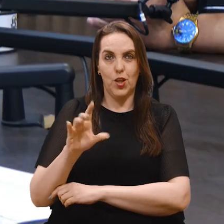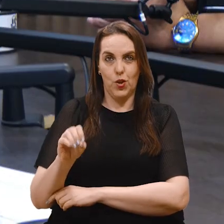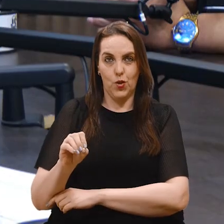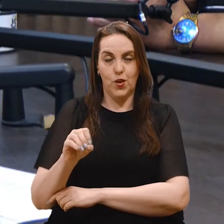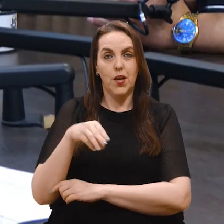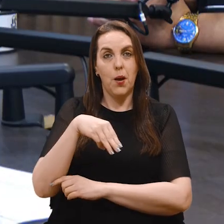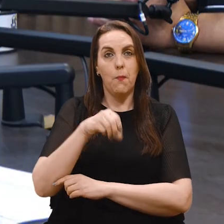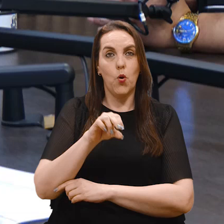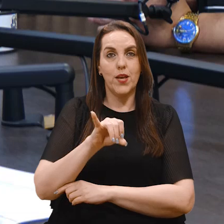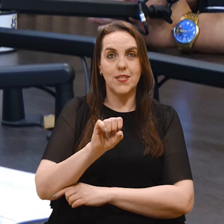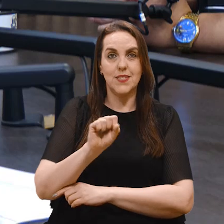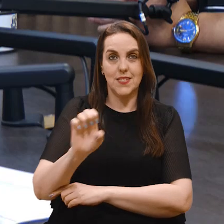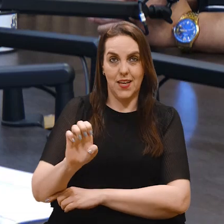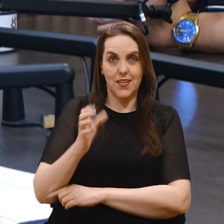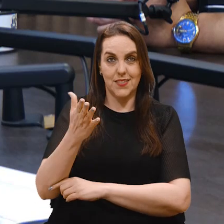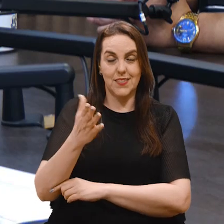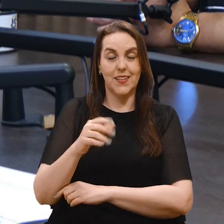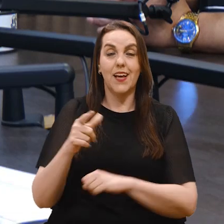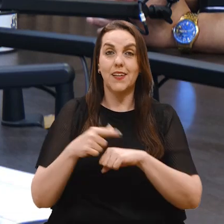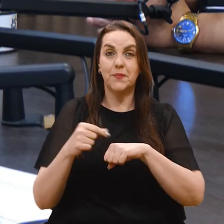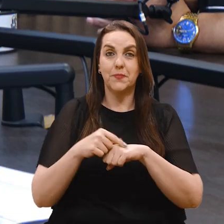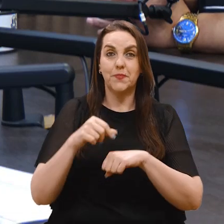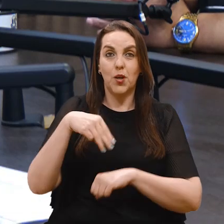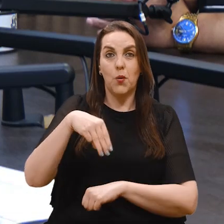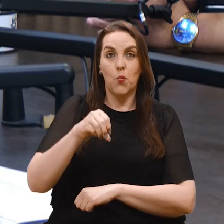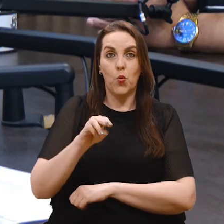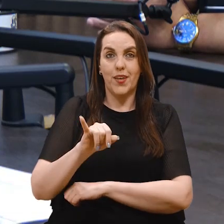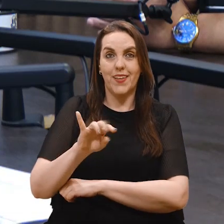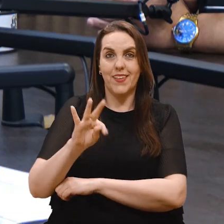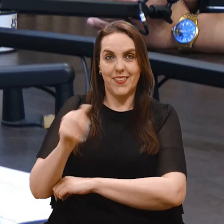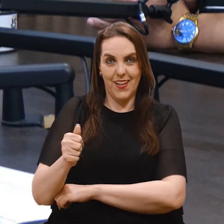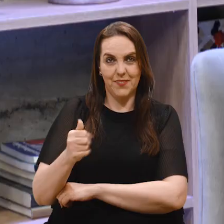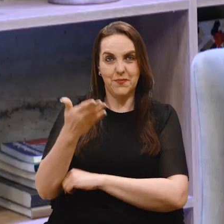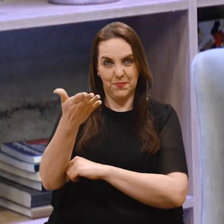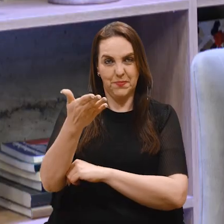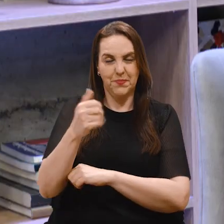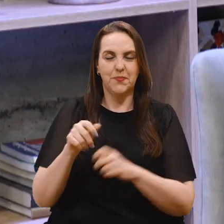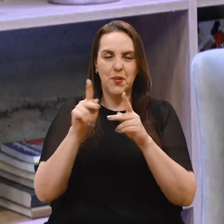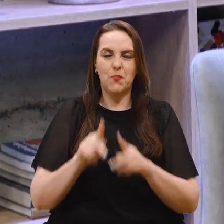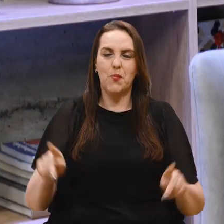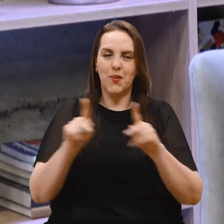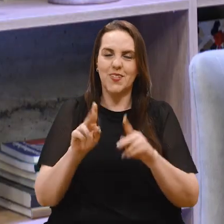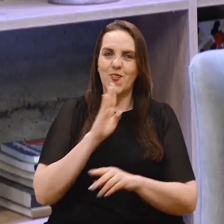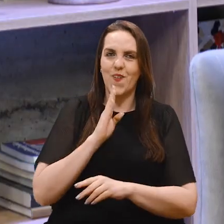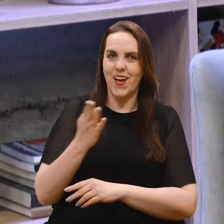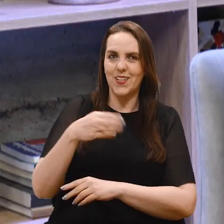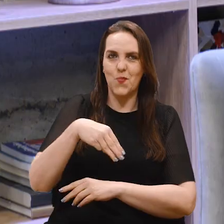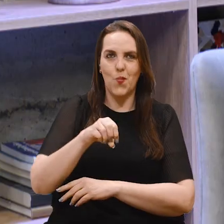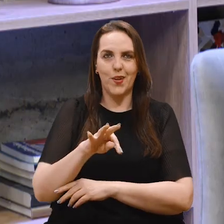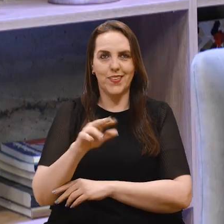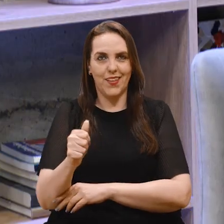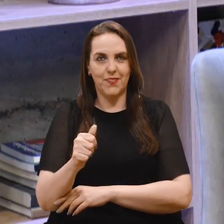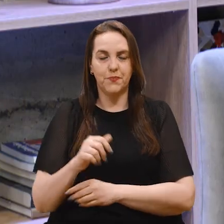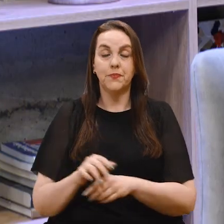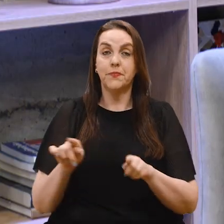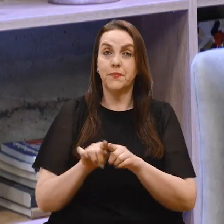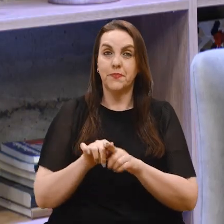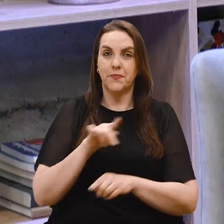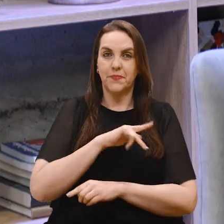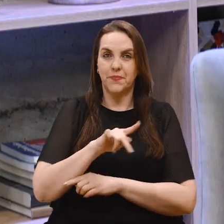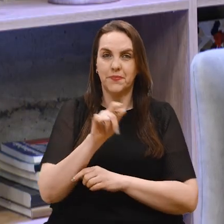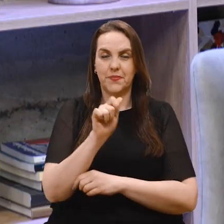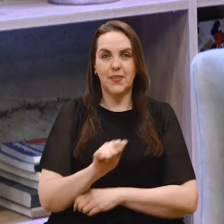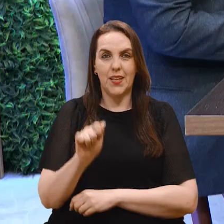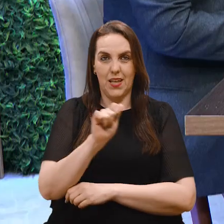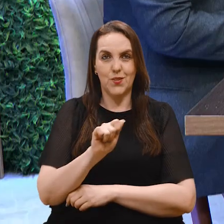Moisés Rodrigues, o nosso popular Moita, né, conhecido popularmente como Moita, e também presidente da MOB Vila